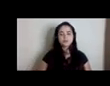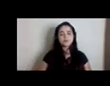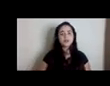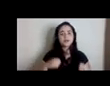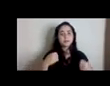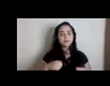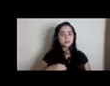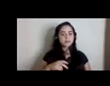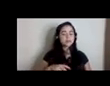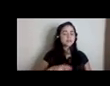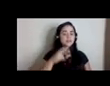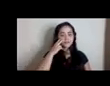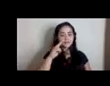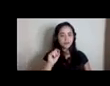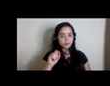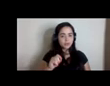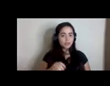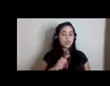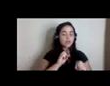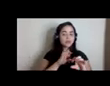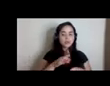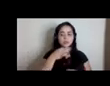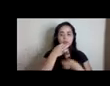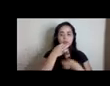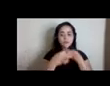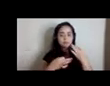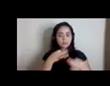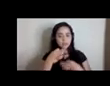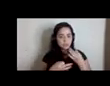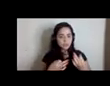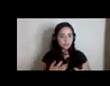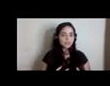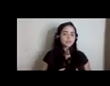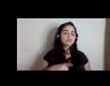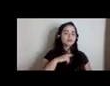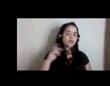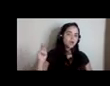Reconhecer os limites da educação crítica tem o seu papel, tem o seu valor.